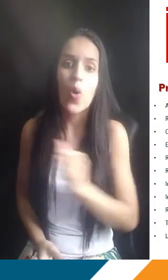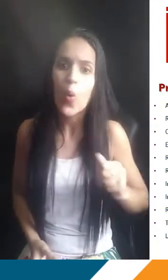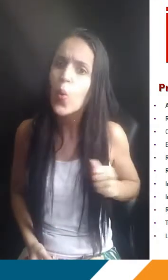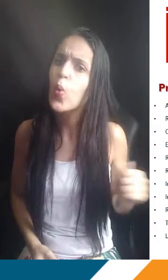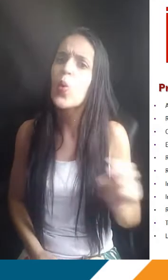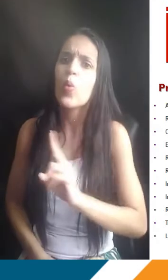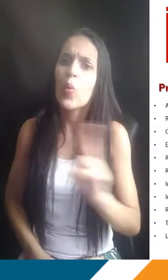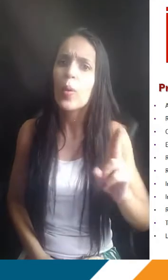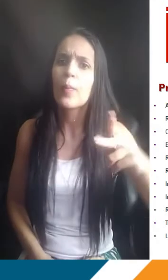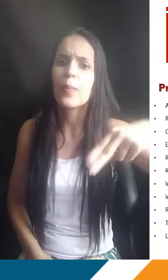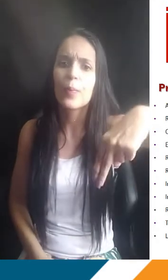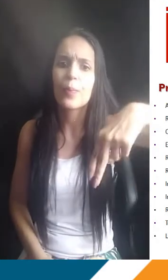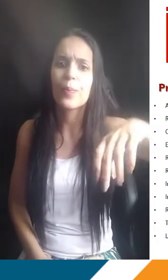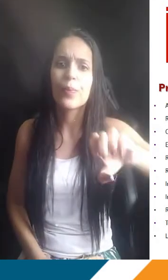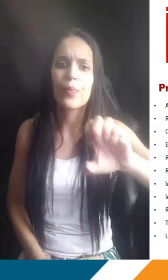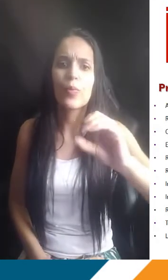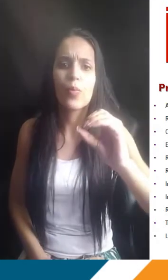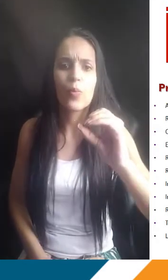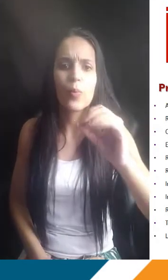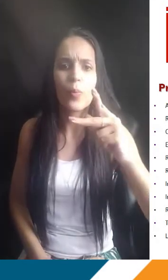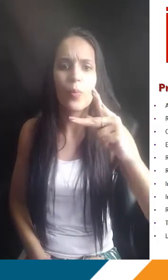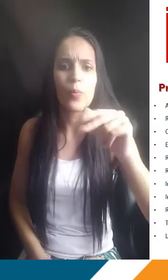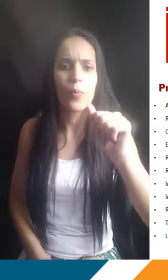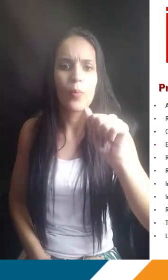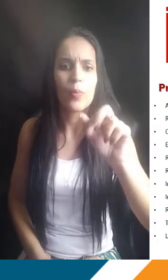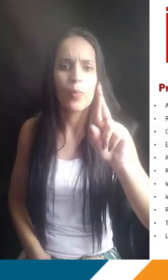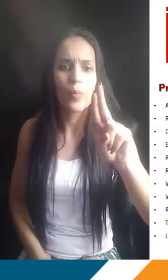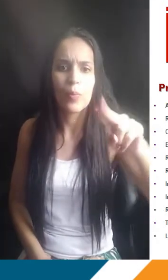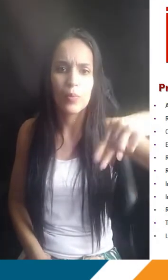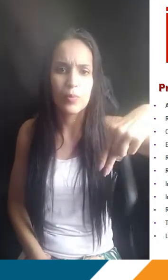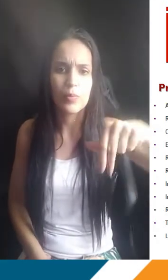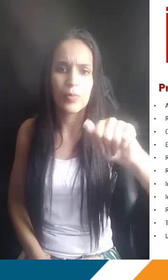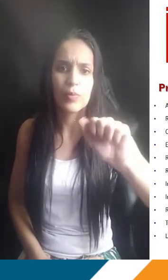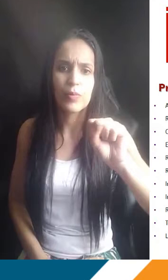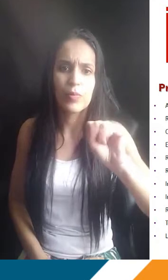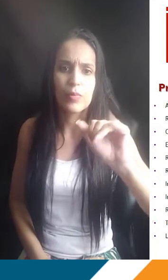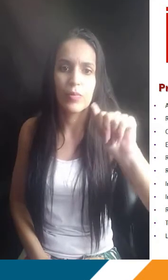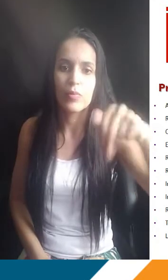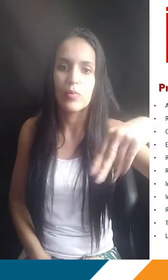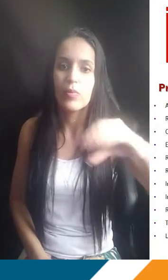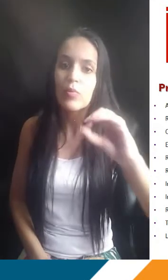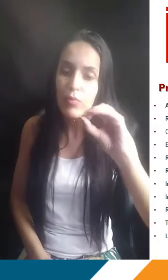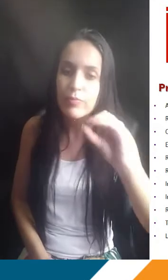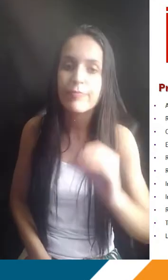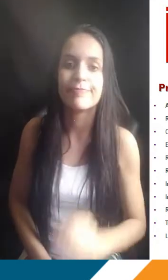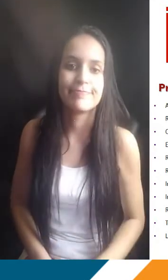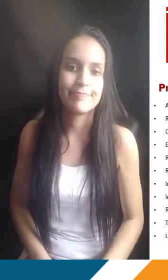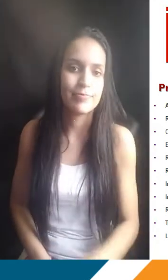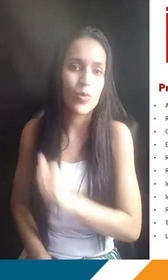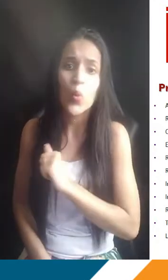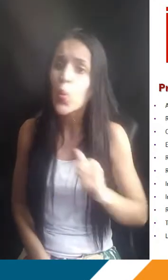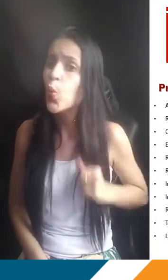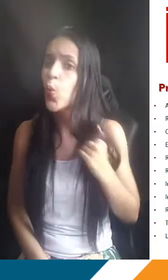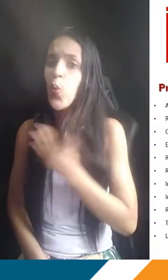são chamados de neoparnasiano, como a gente acabou de ver, essa influência do movimento parnasiano. Então, vai haver uma preocupação com a estética,